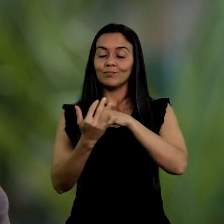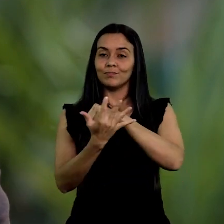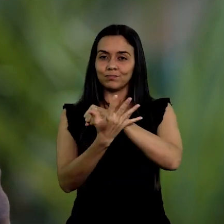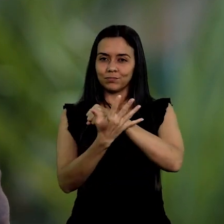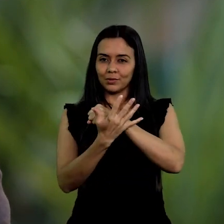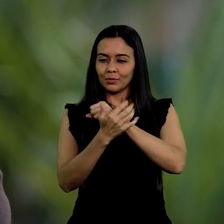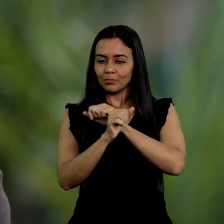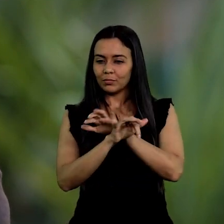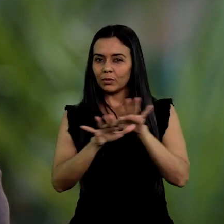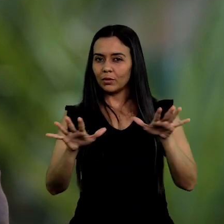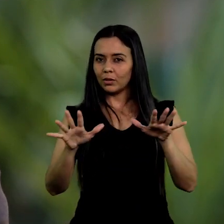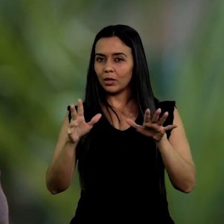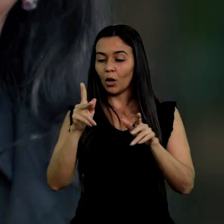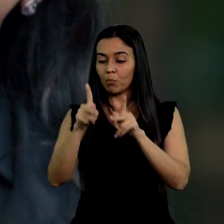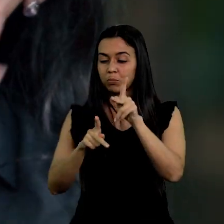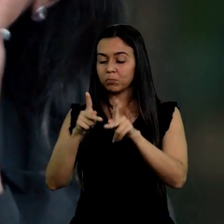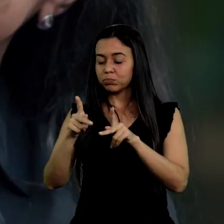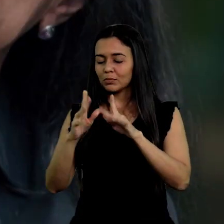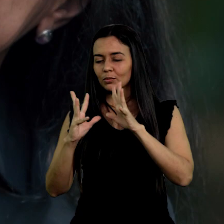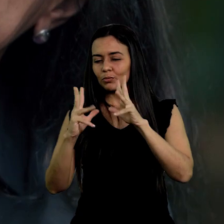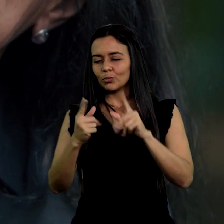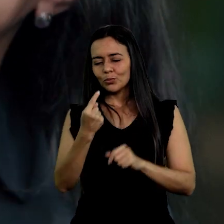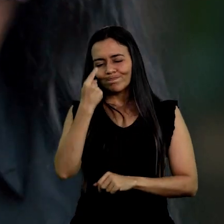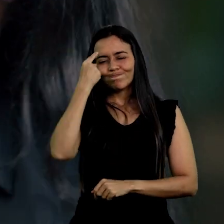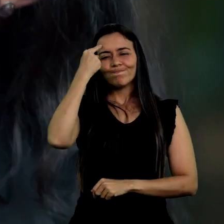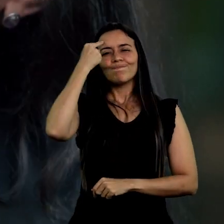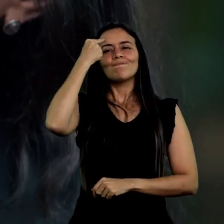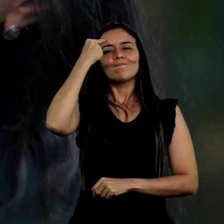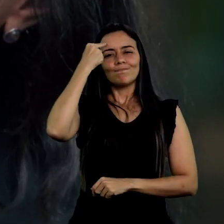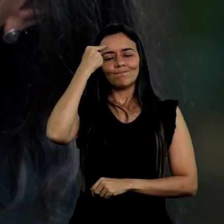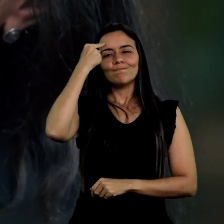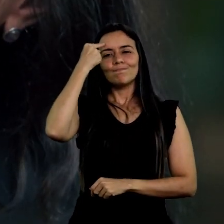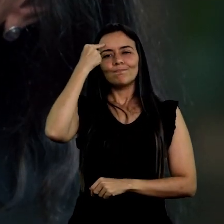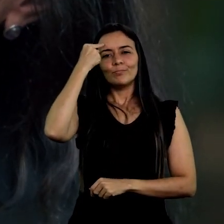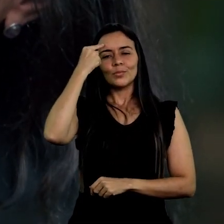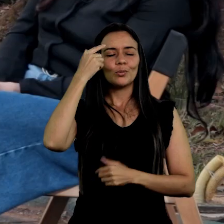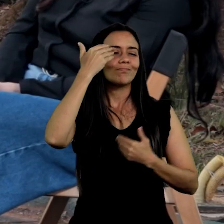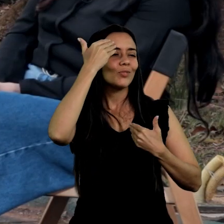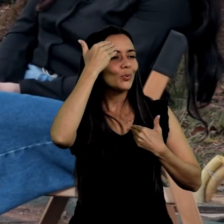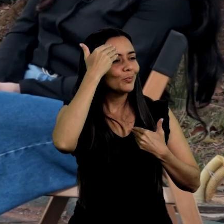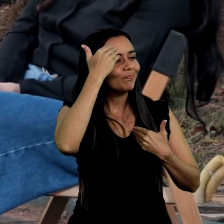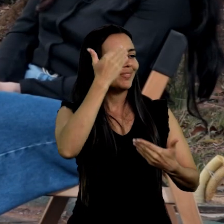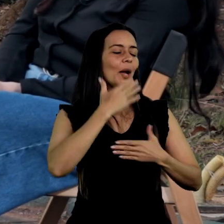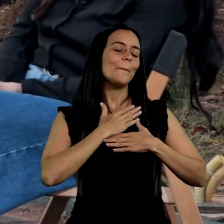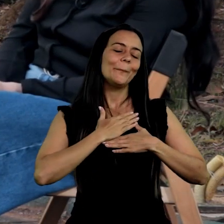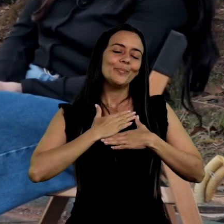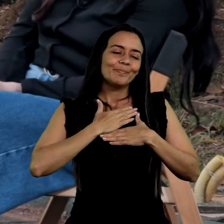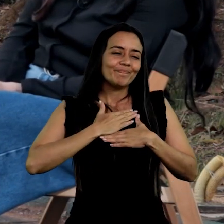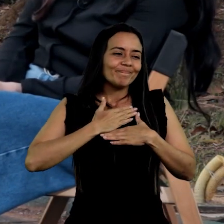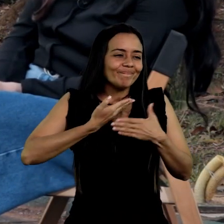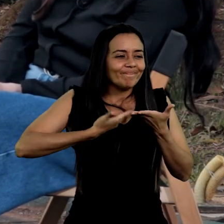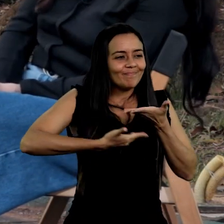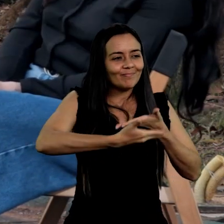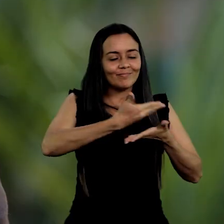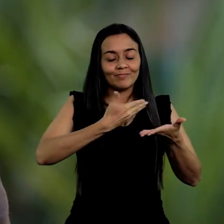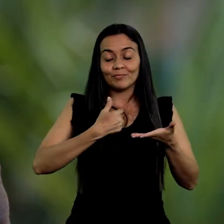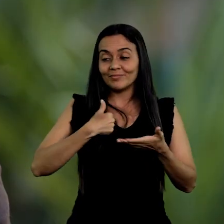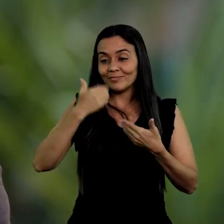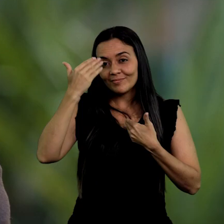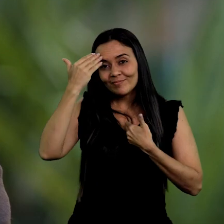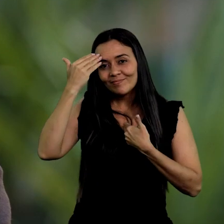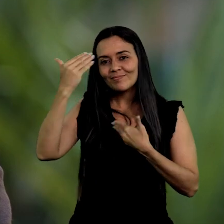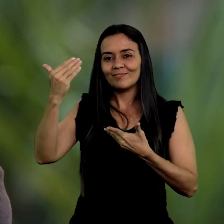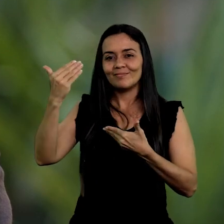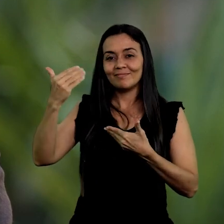sobre isso mesmo, Exatamente. Né? Pô, Alexandre, muito obrigada. Um prazer imenso falar contigo.